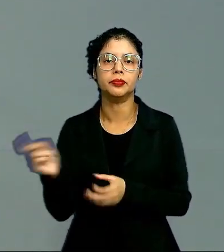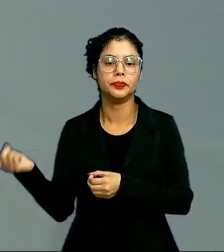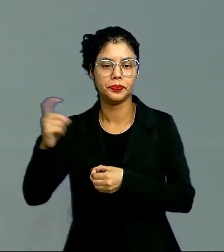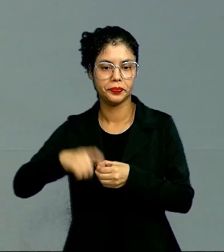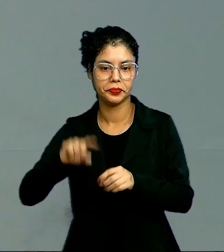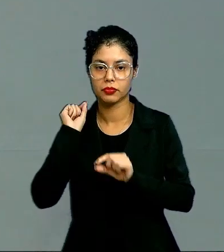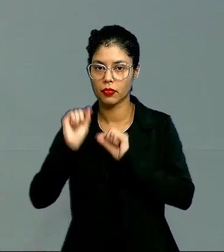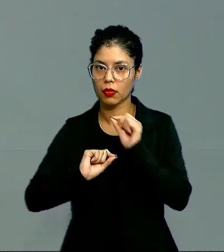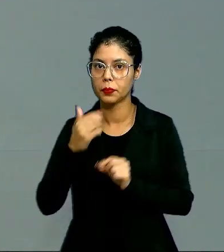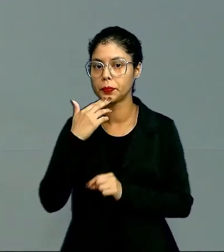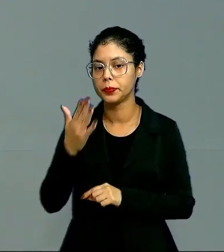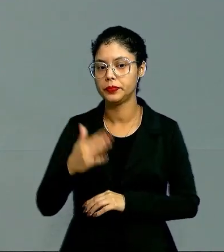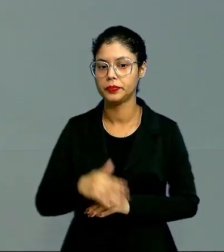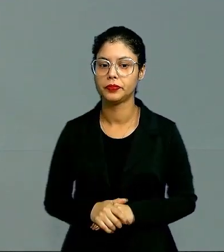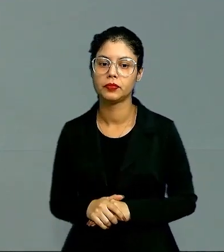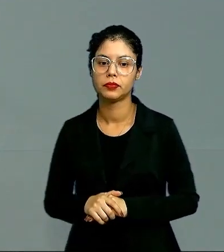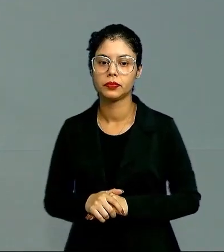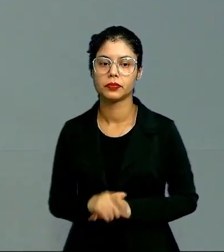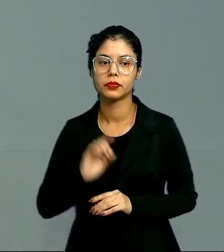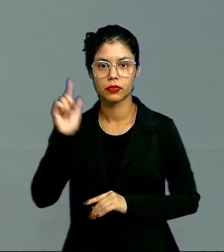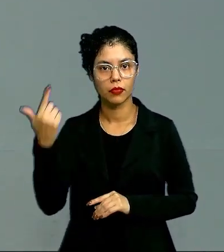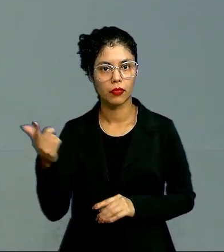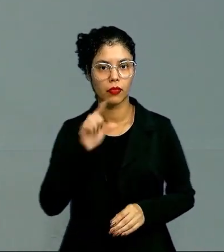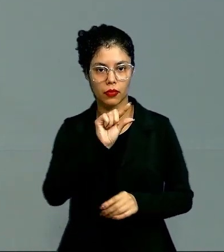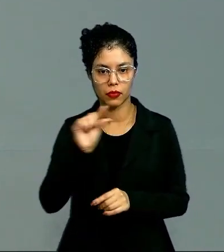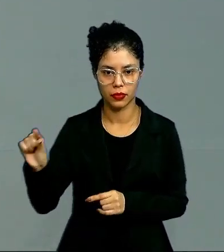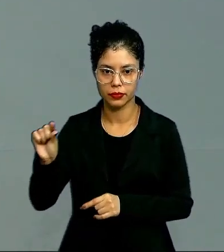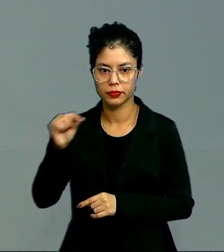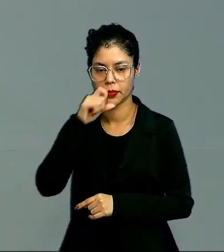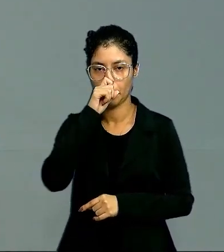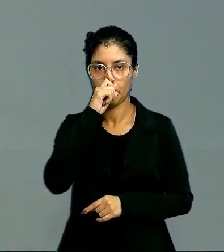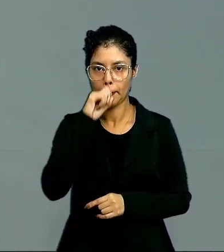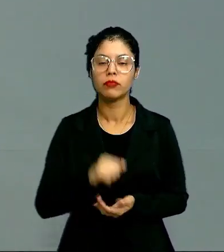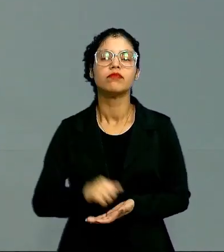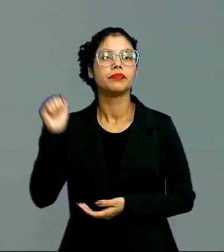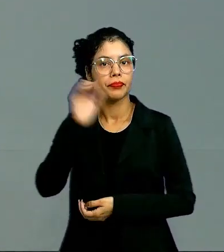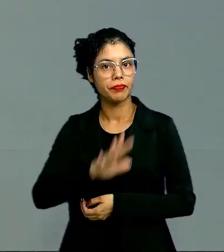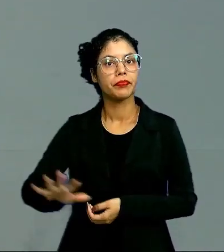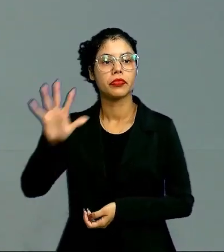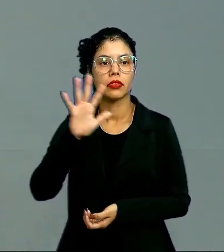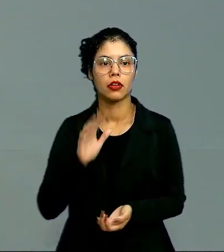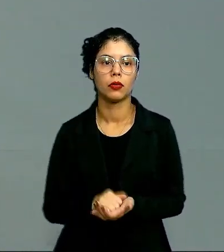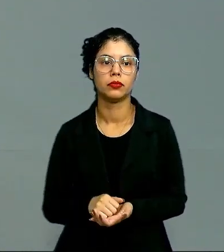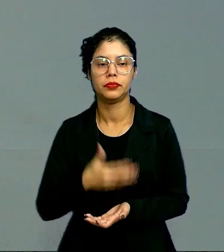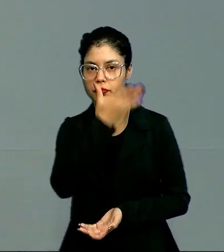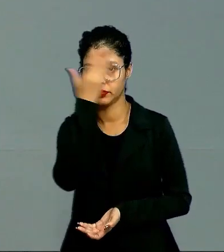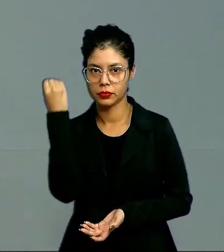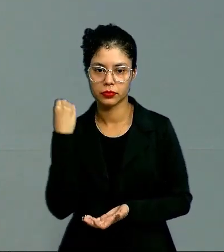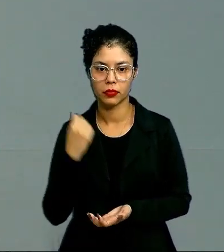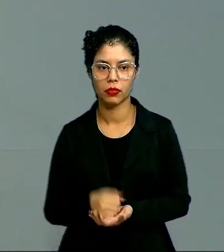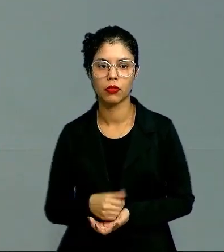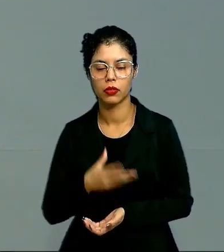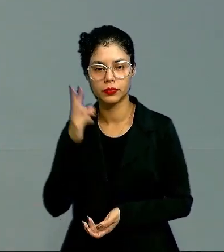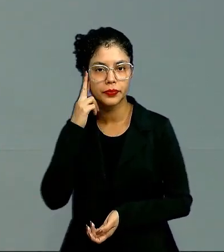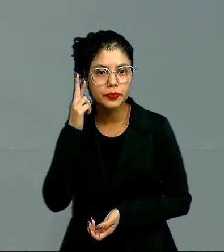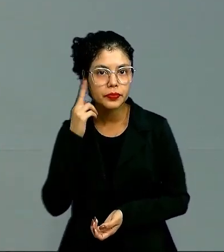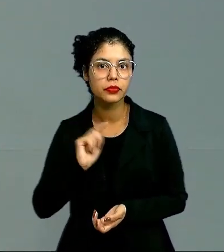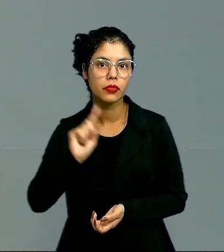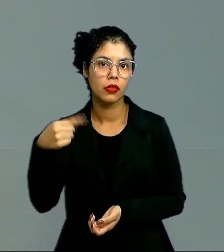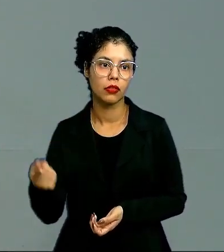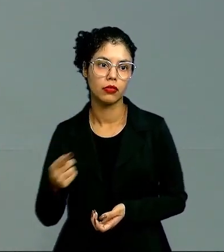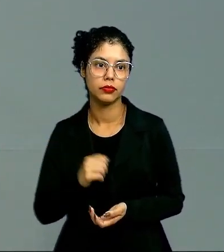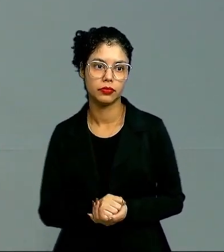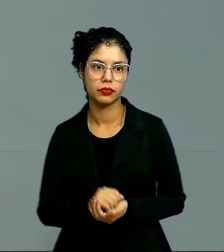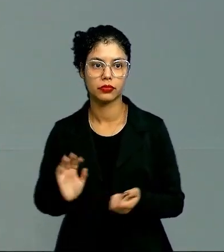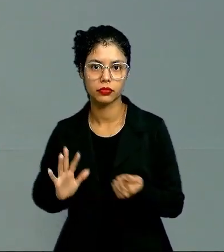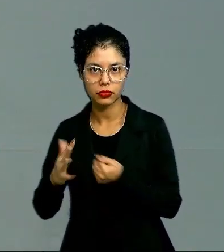voltada para o que a questão quer. Você vai lá e grifa. Porque geralmente você realmente esquece, né? É normal, principalmente depois do